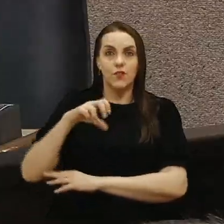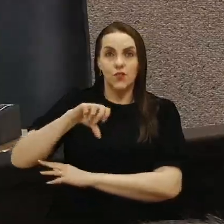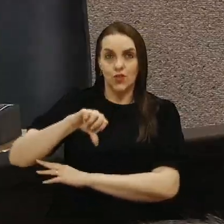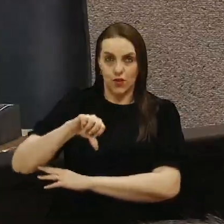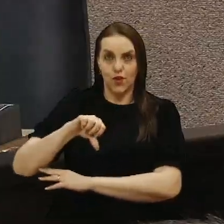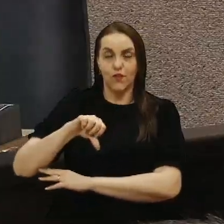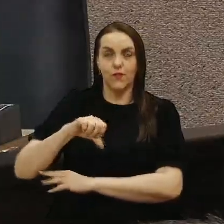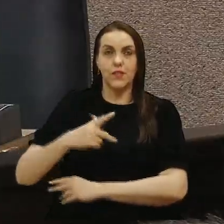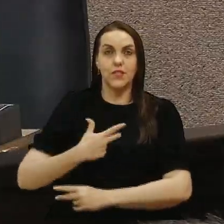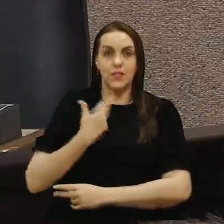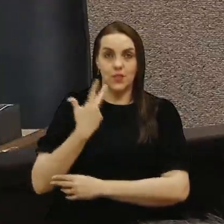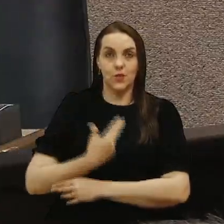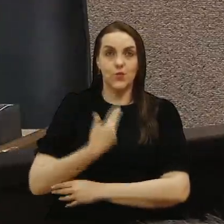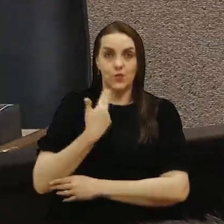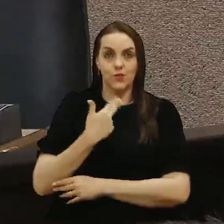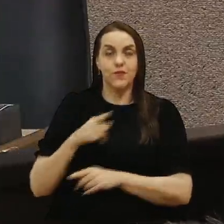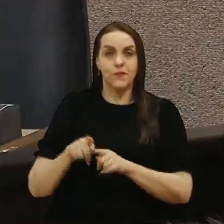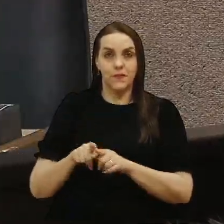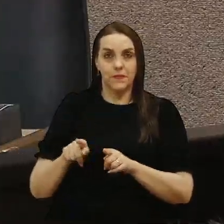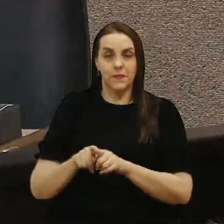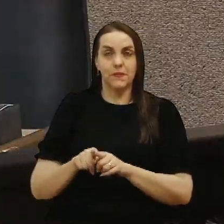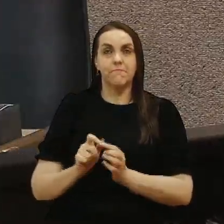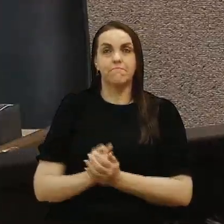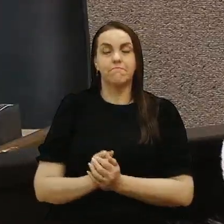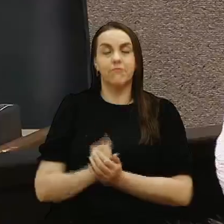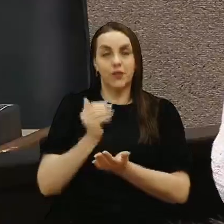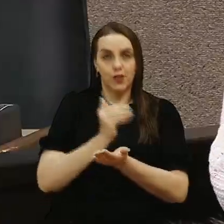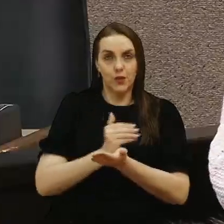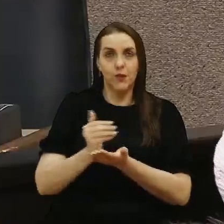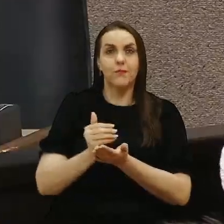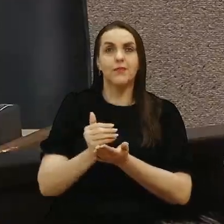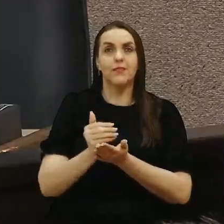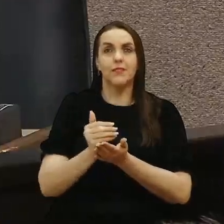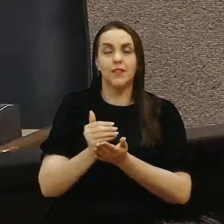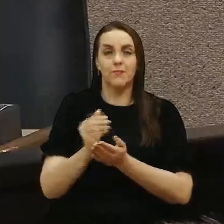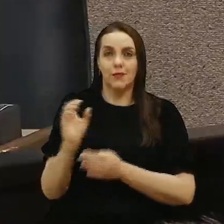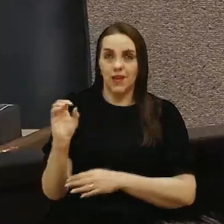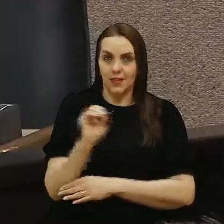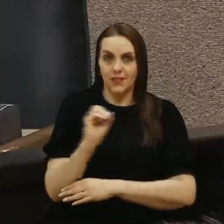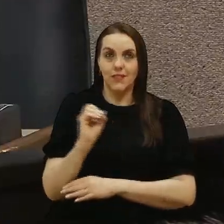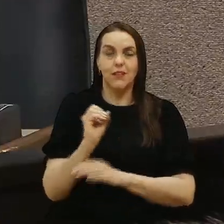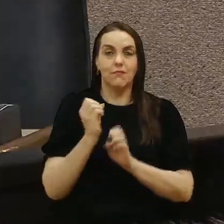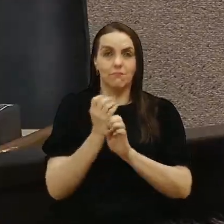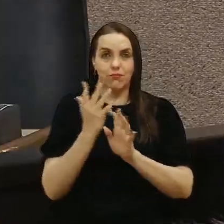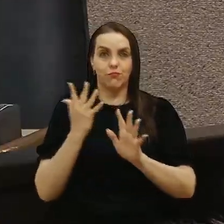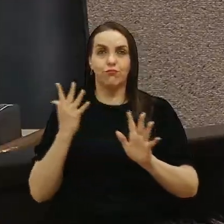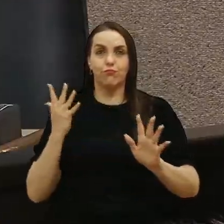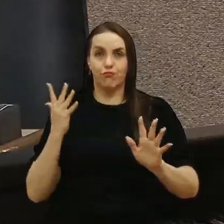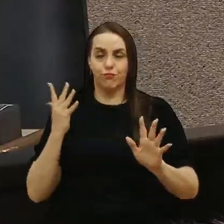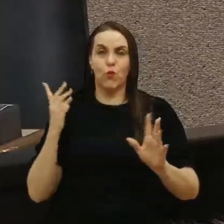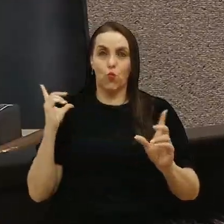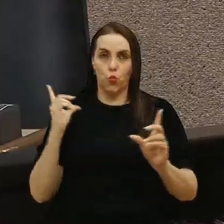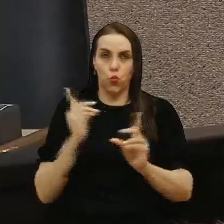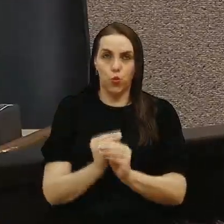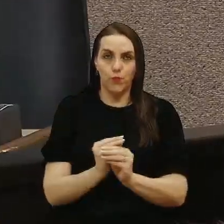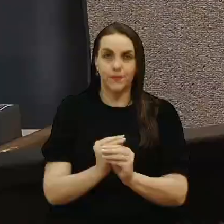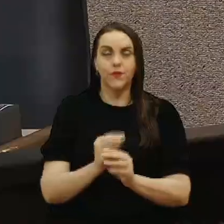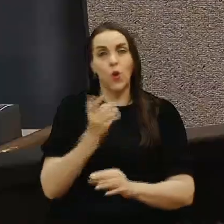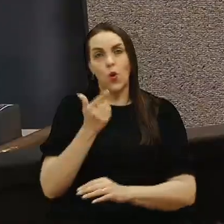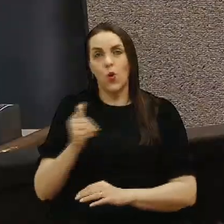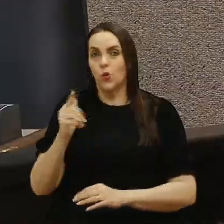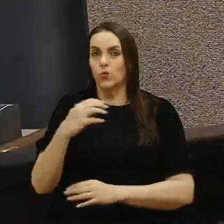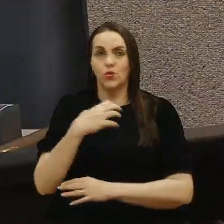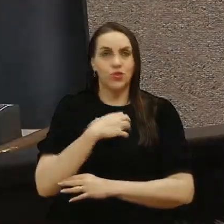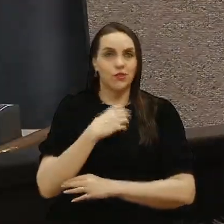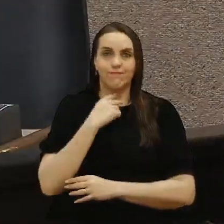929 cirurgias. Assim, começamos a zerar as filas. De outra maneira,